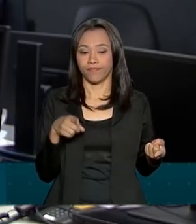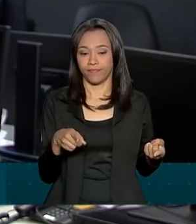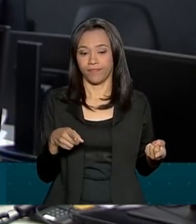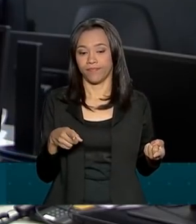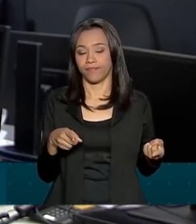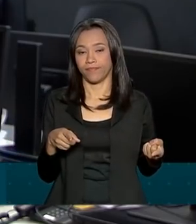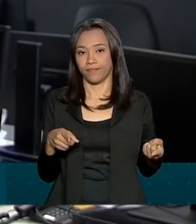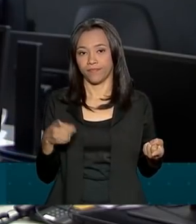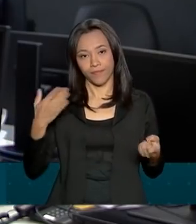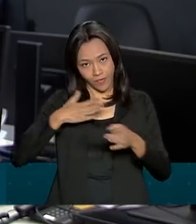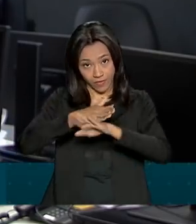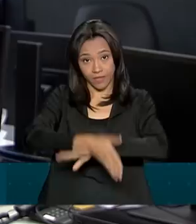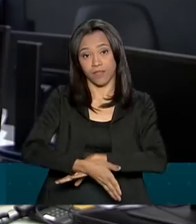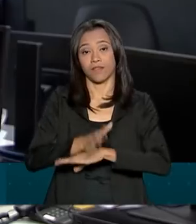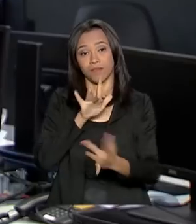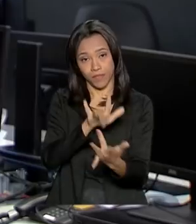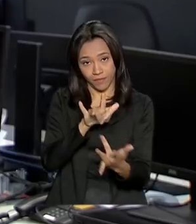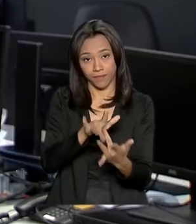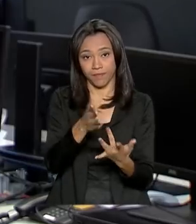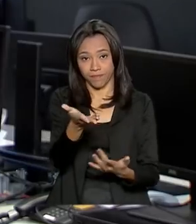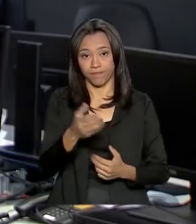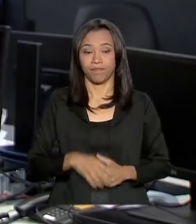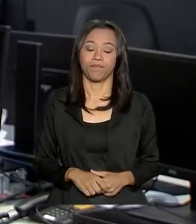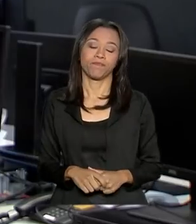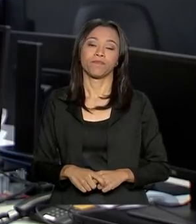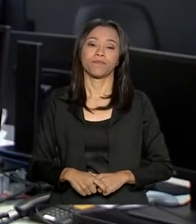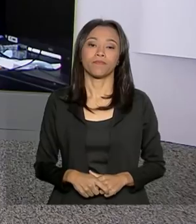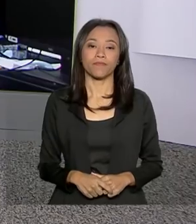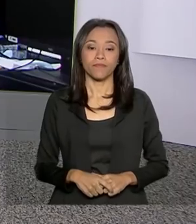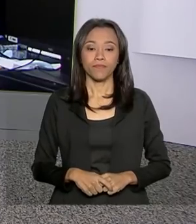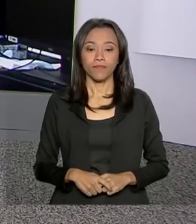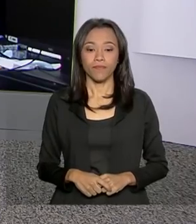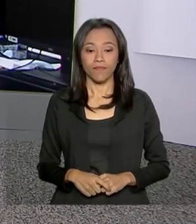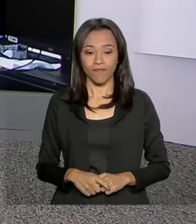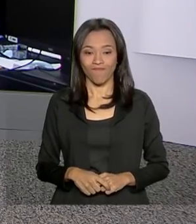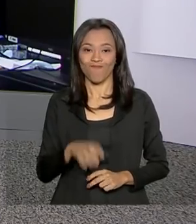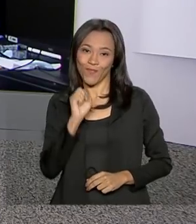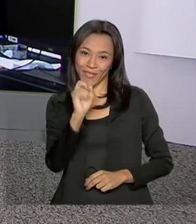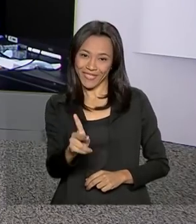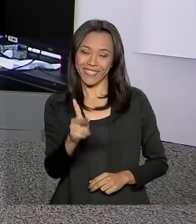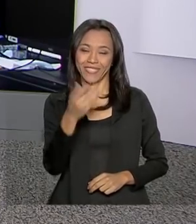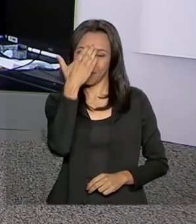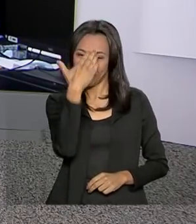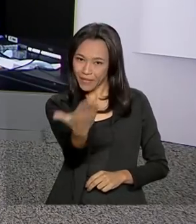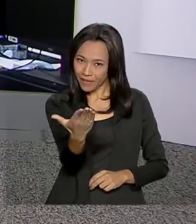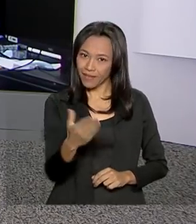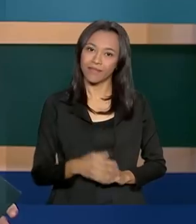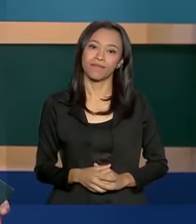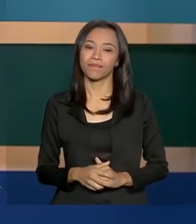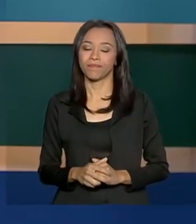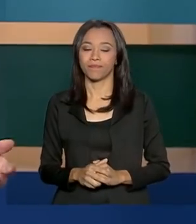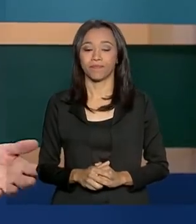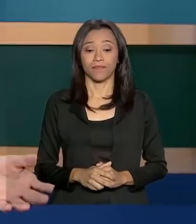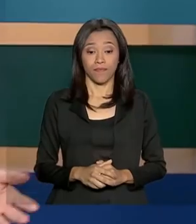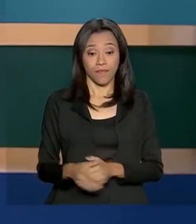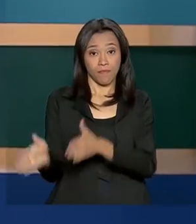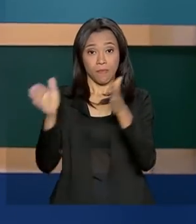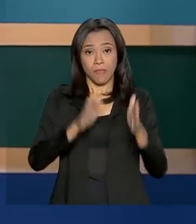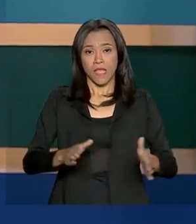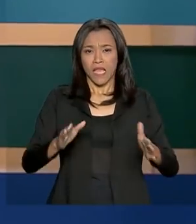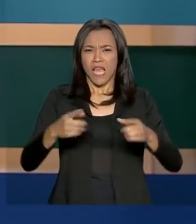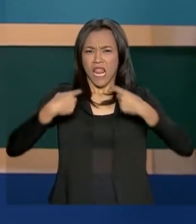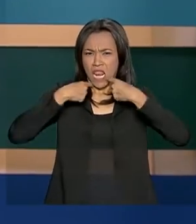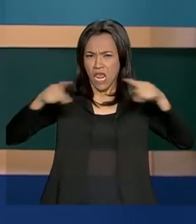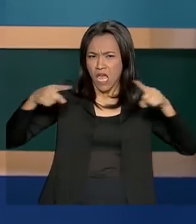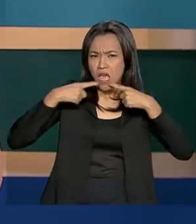cisfiesportal.mec.gov.br. Carla. Tá certo, tá dado o recado. Muito obrigada, Ricardo. As denúncias de